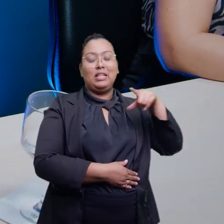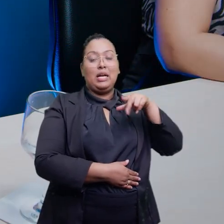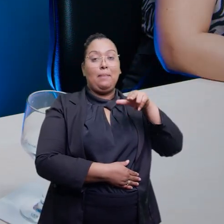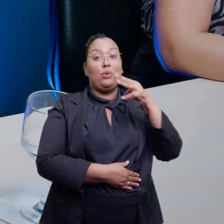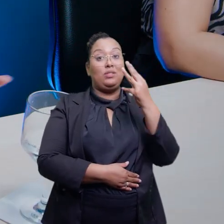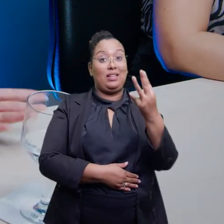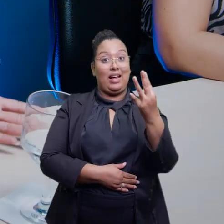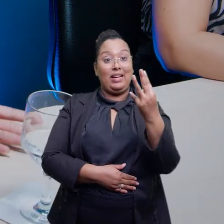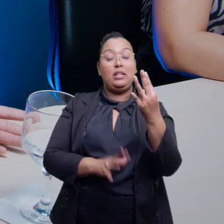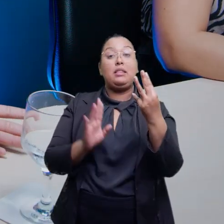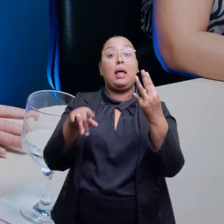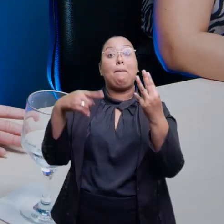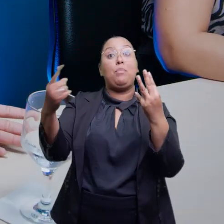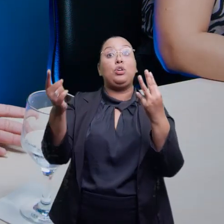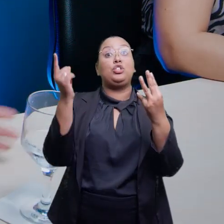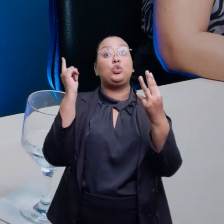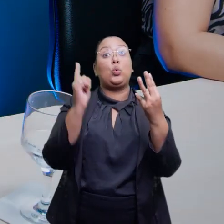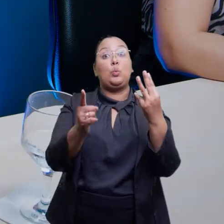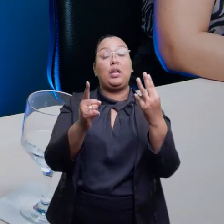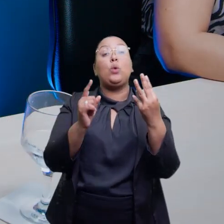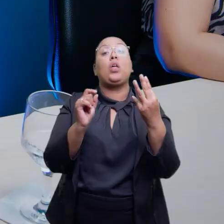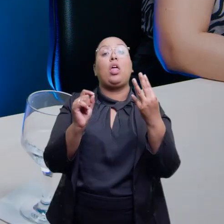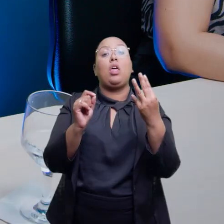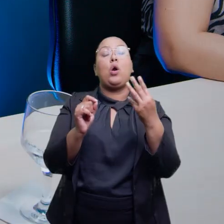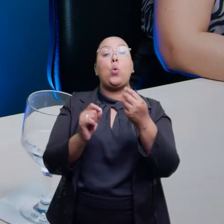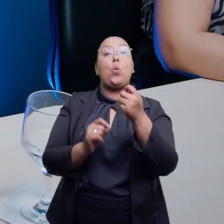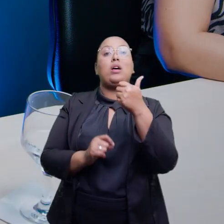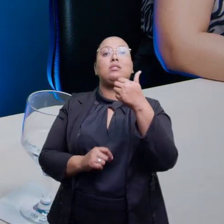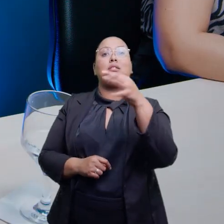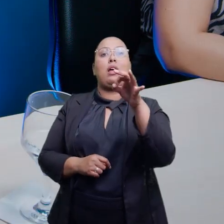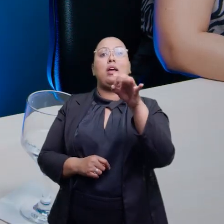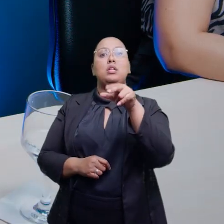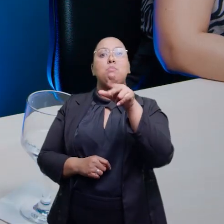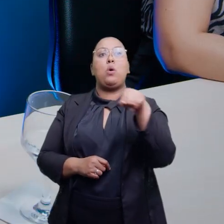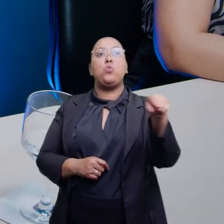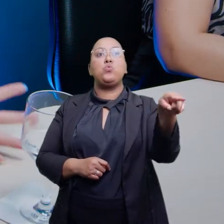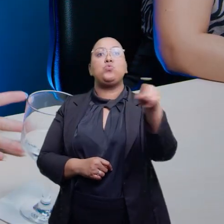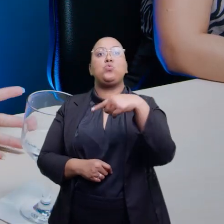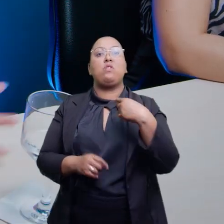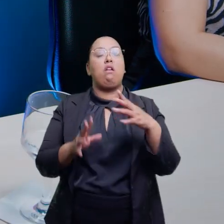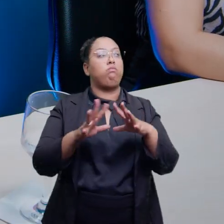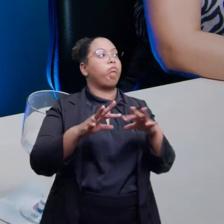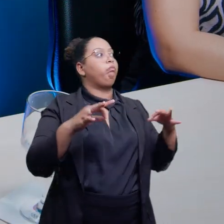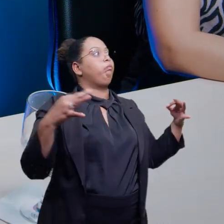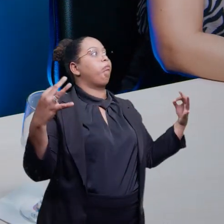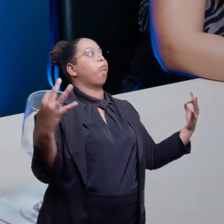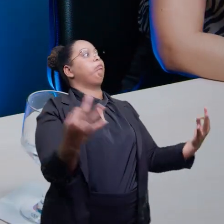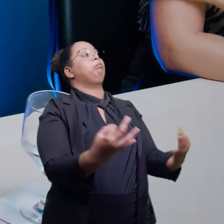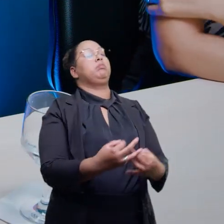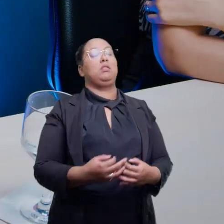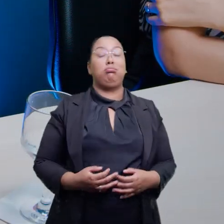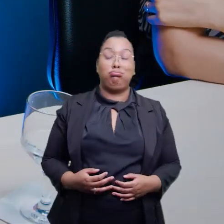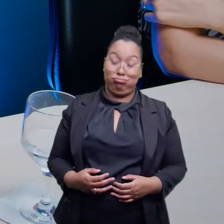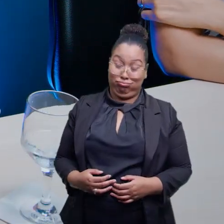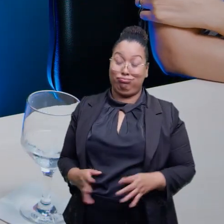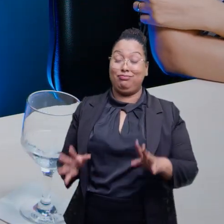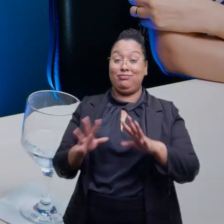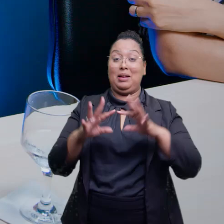3 irmãos, só que eu descobri também que eu tenho quase 10 irmãos. Nossa, família grande. Família